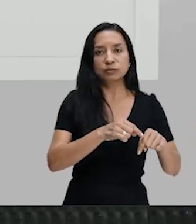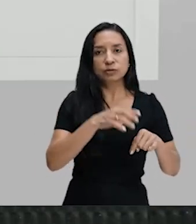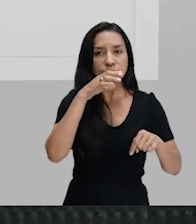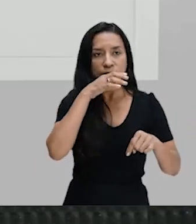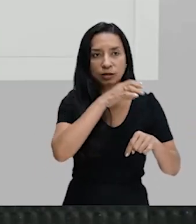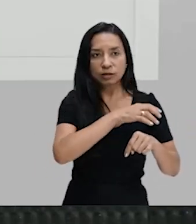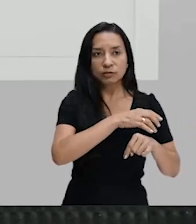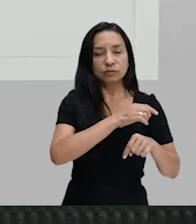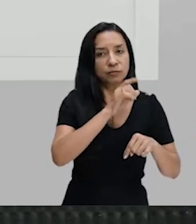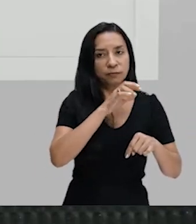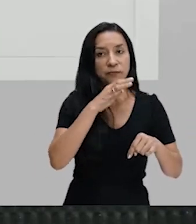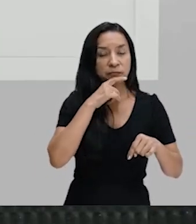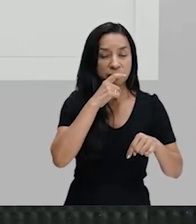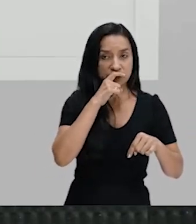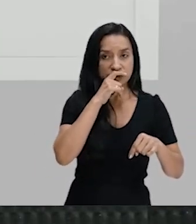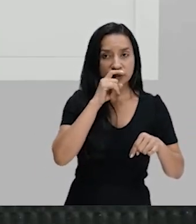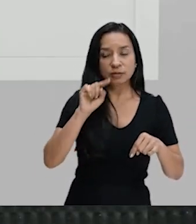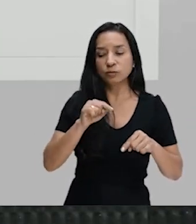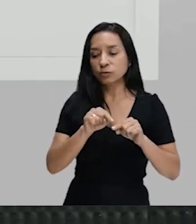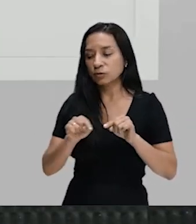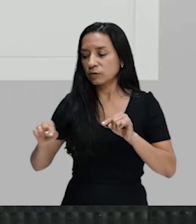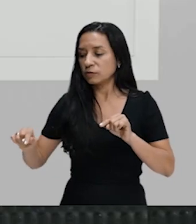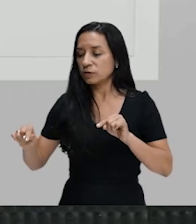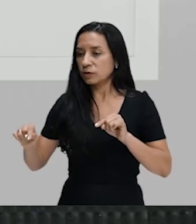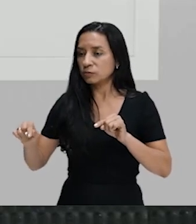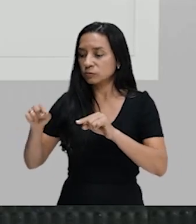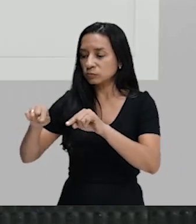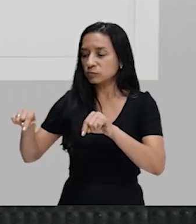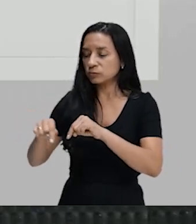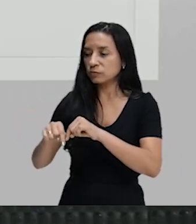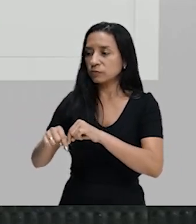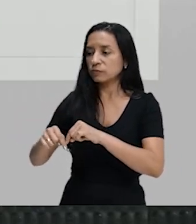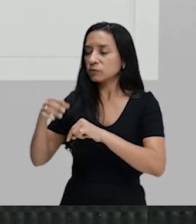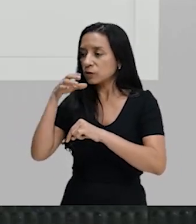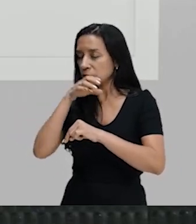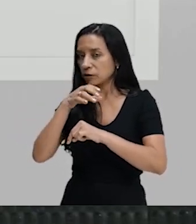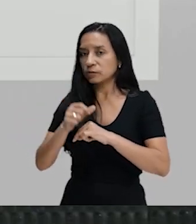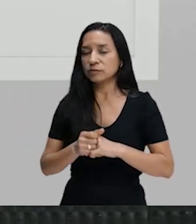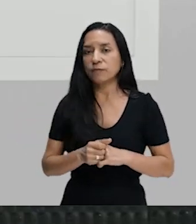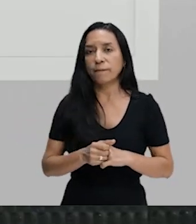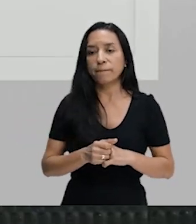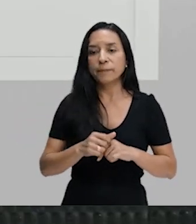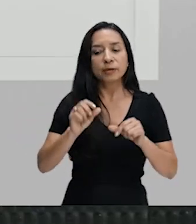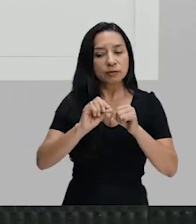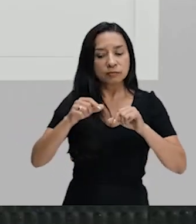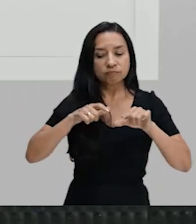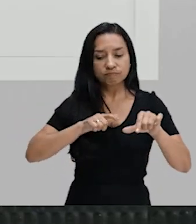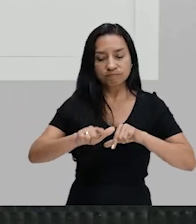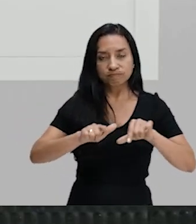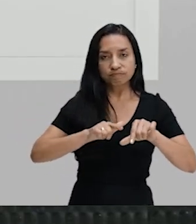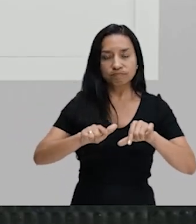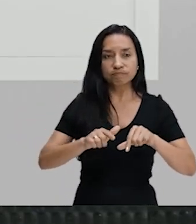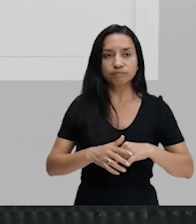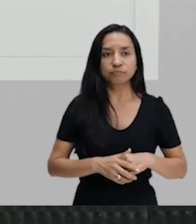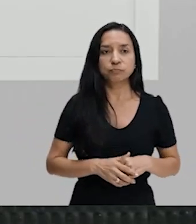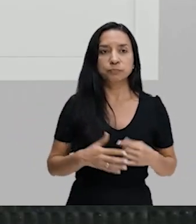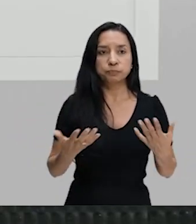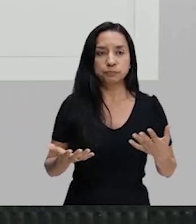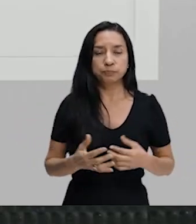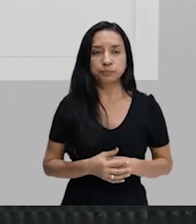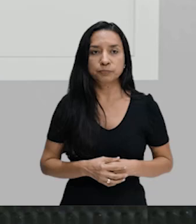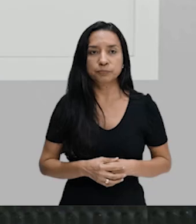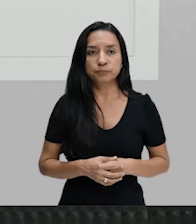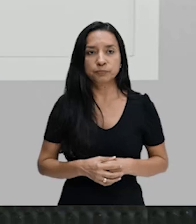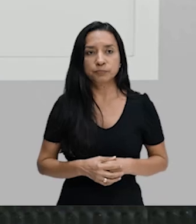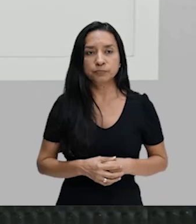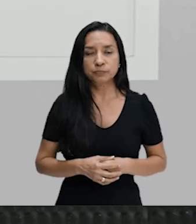trabalho, certo? No meio do caminho ele realiza trabalho, certo? Então é o seguinte, o